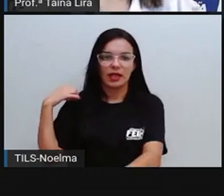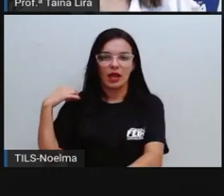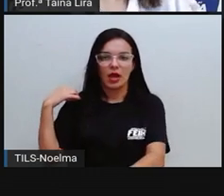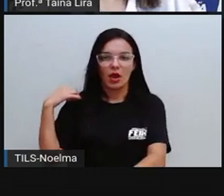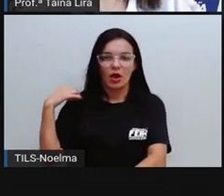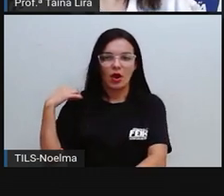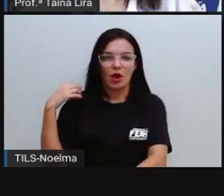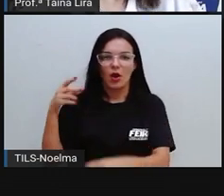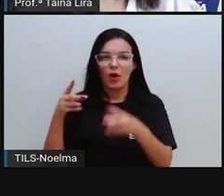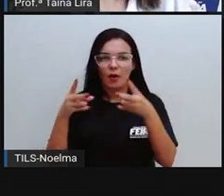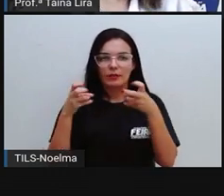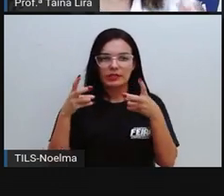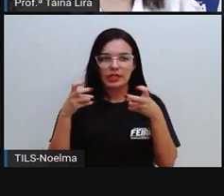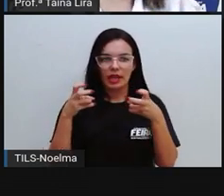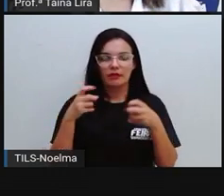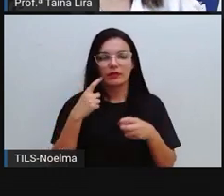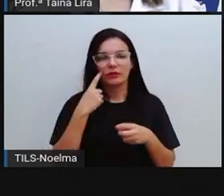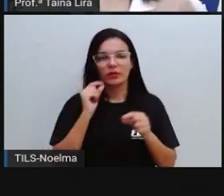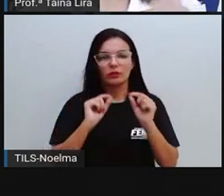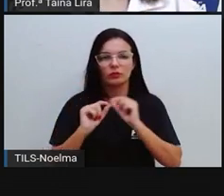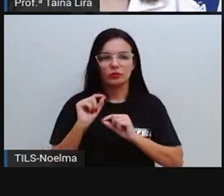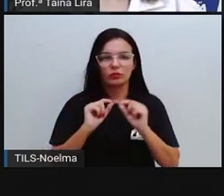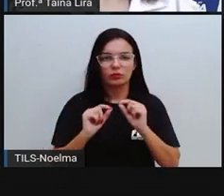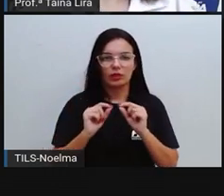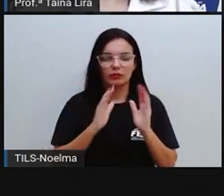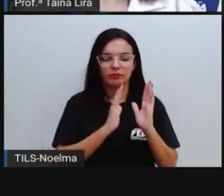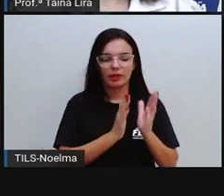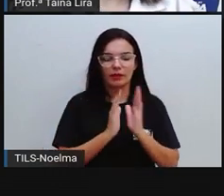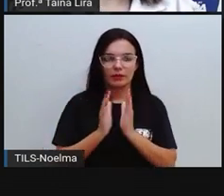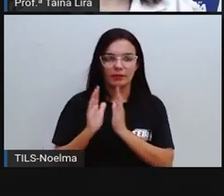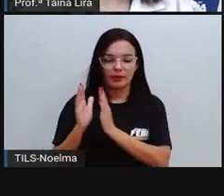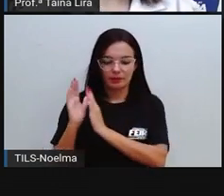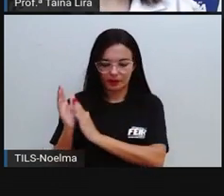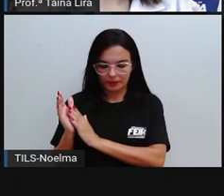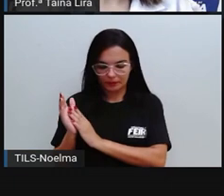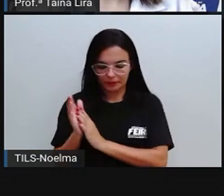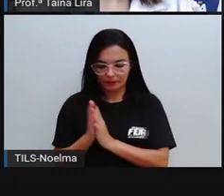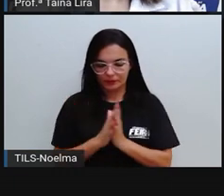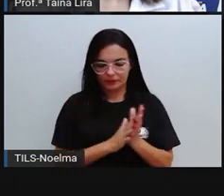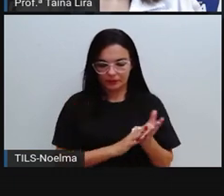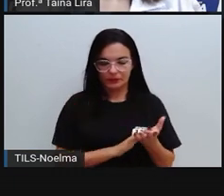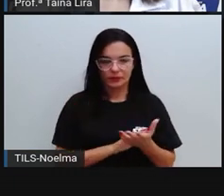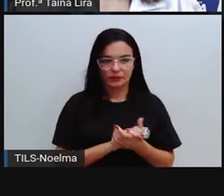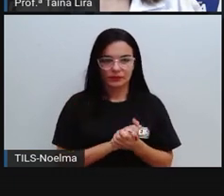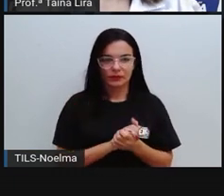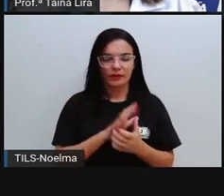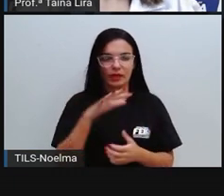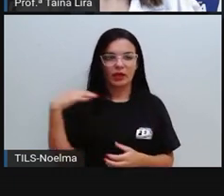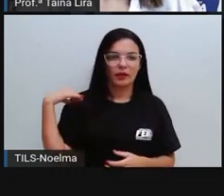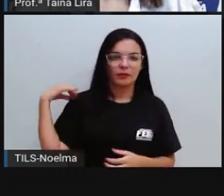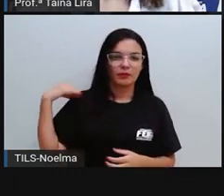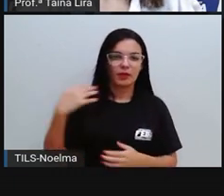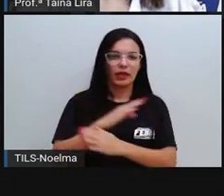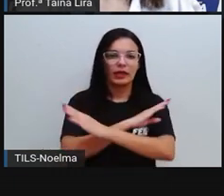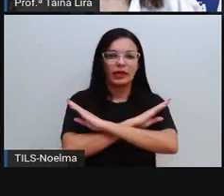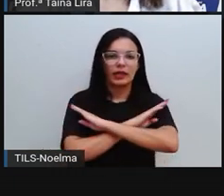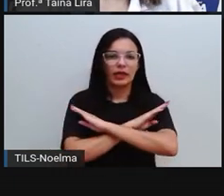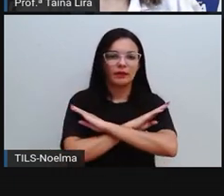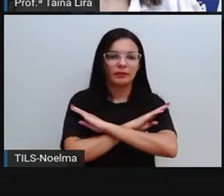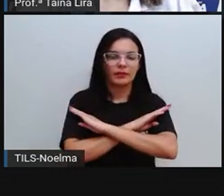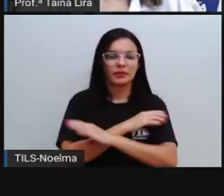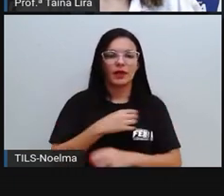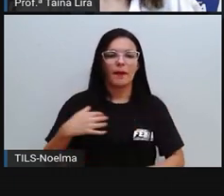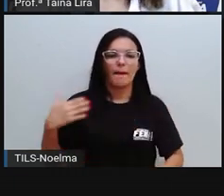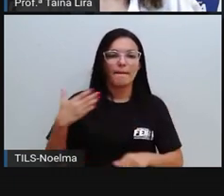Pro fez aqui uma sequência, colocou essas camisas em sequência. Então, eu tenho aqui, ó, branca, azul,